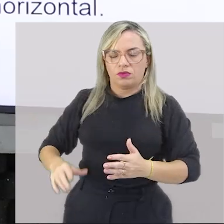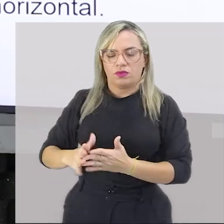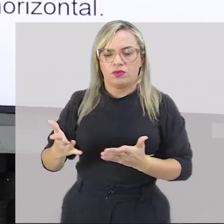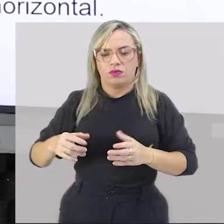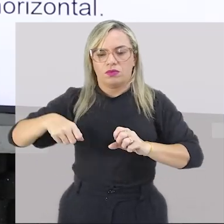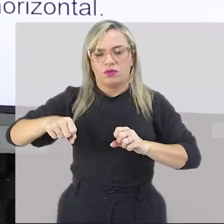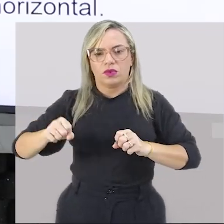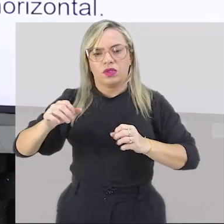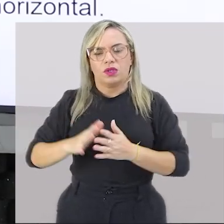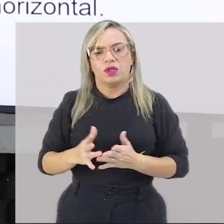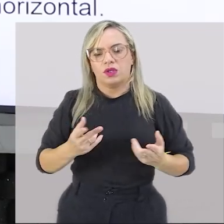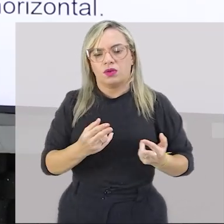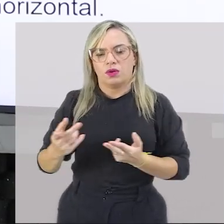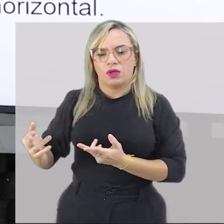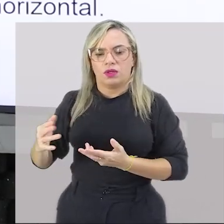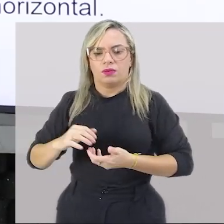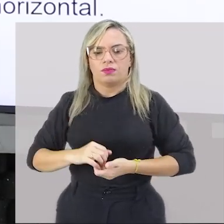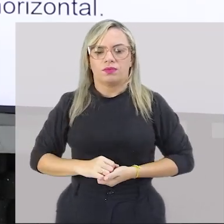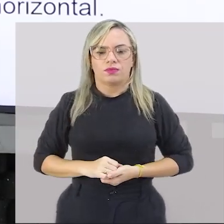falou, simultaneamente.